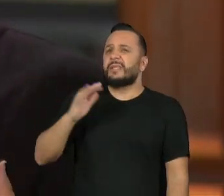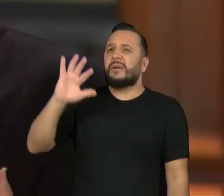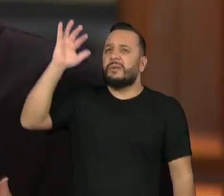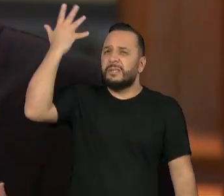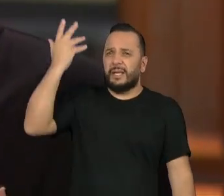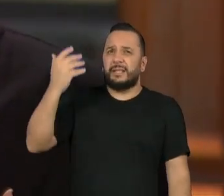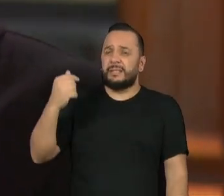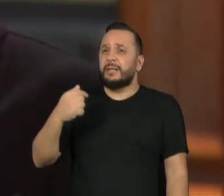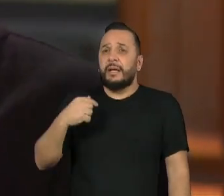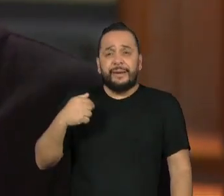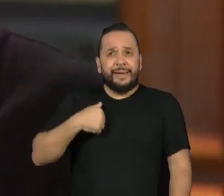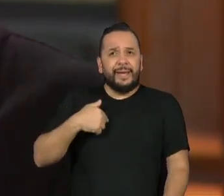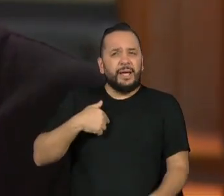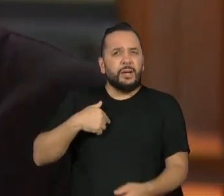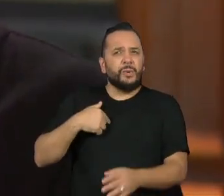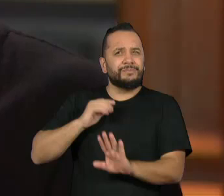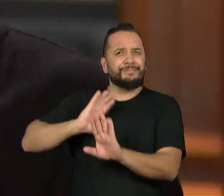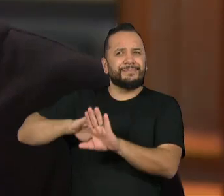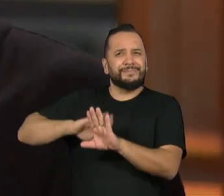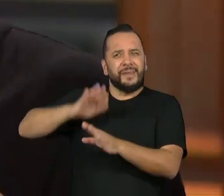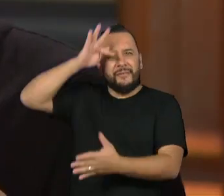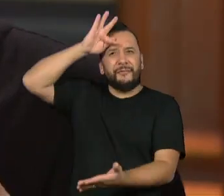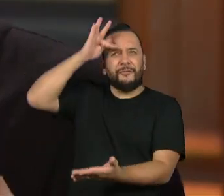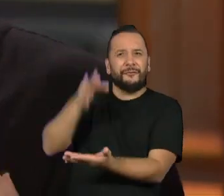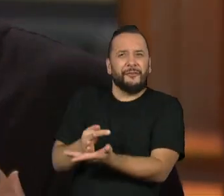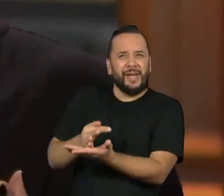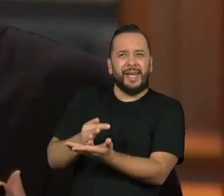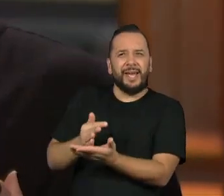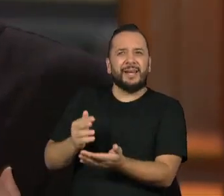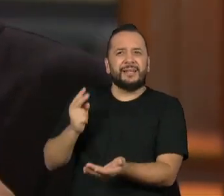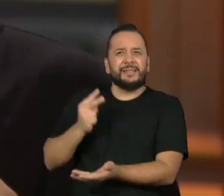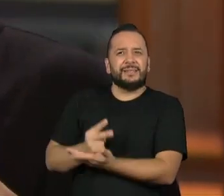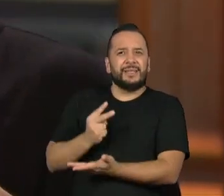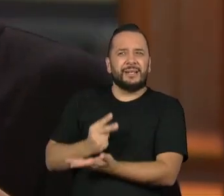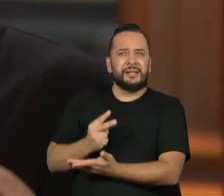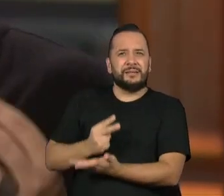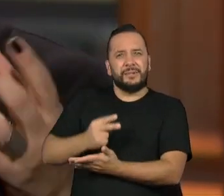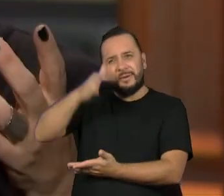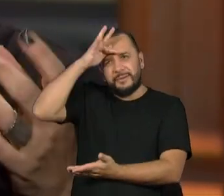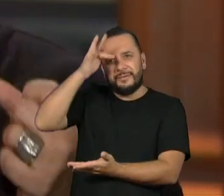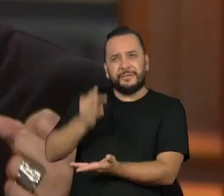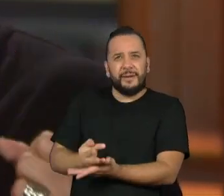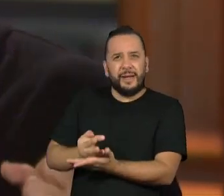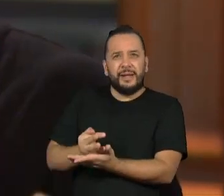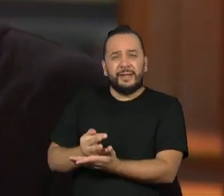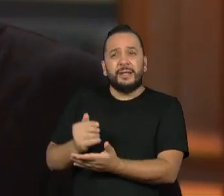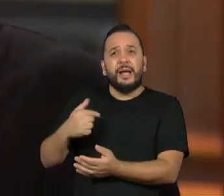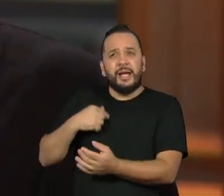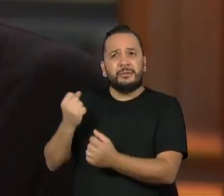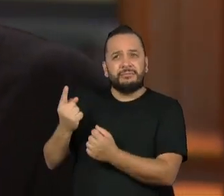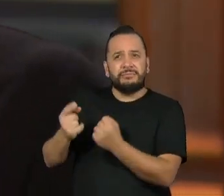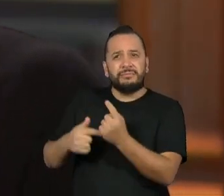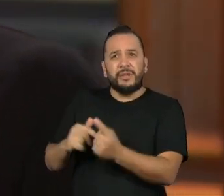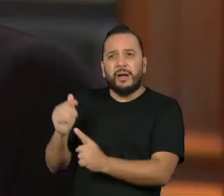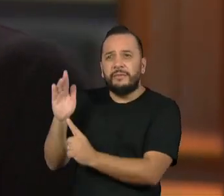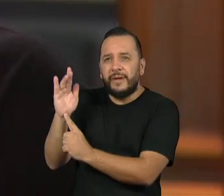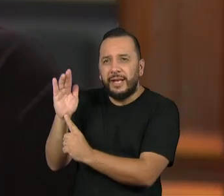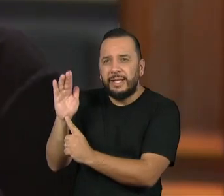de fé não muito explícita mais uma novelinha aqui